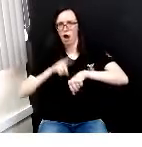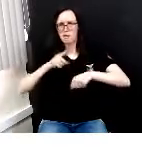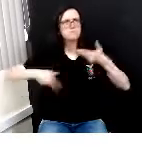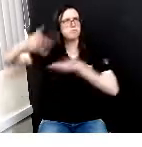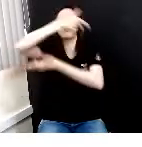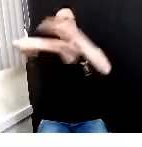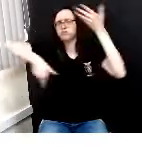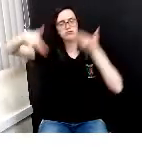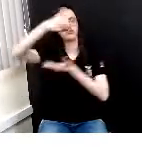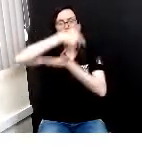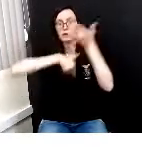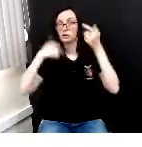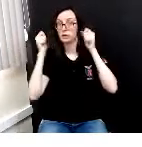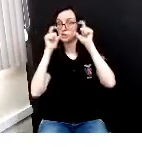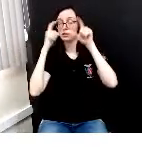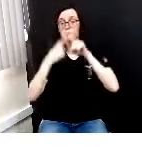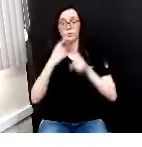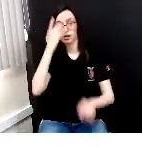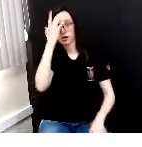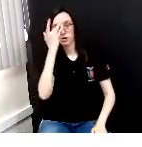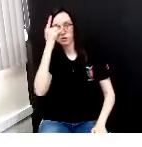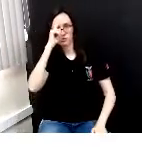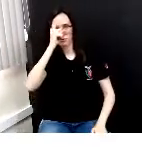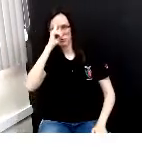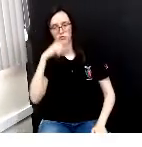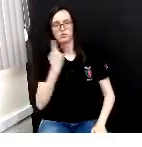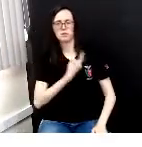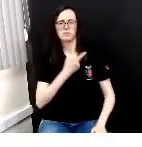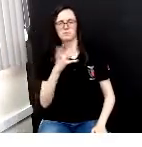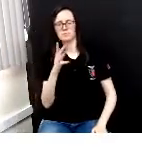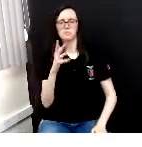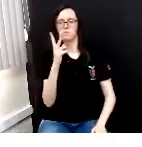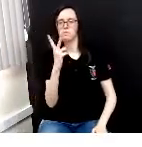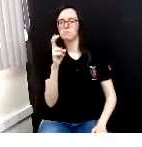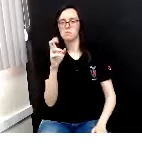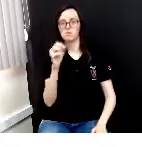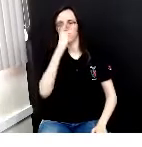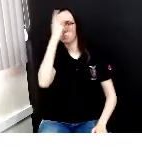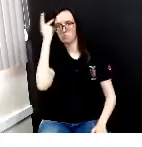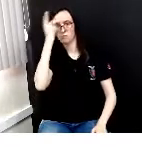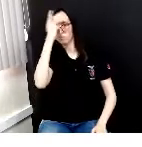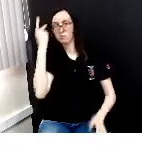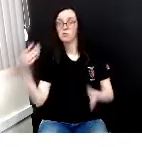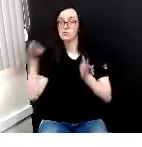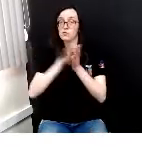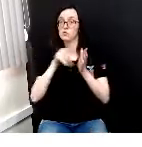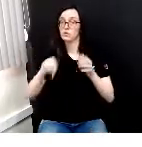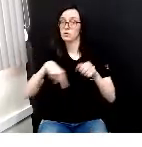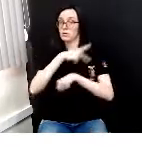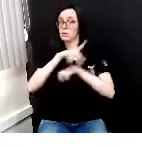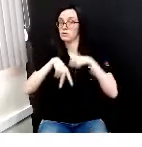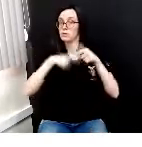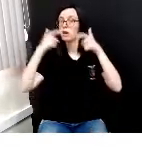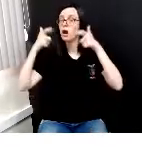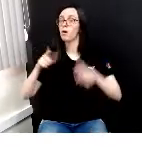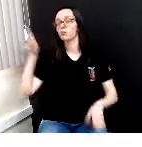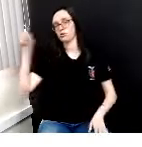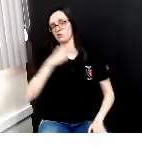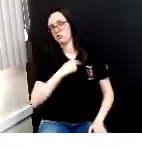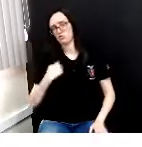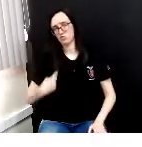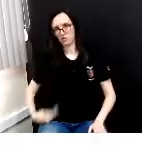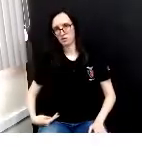atentos, porque a cada dia cerca de 250 pessoas chegam no nosso país provenientes da